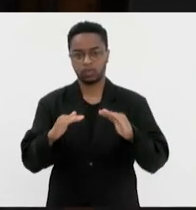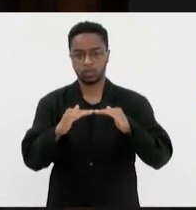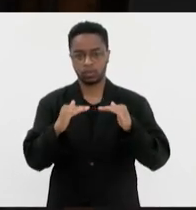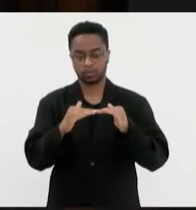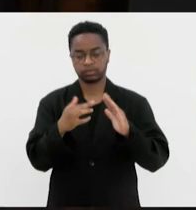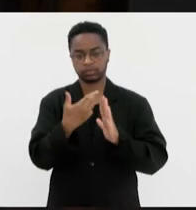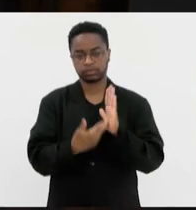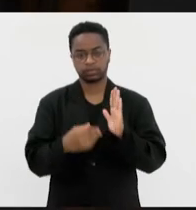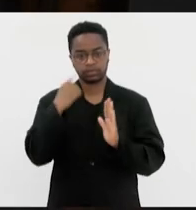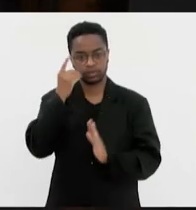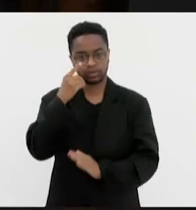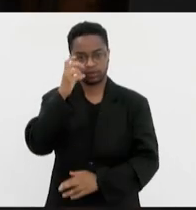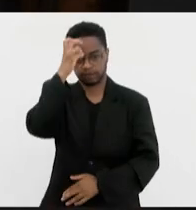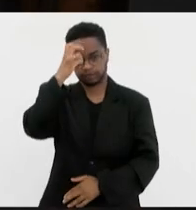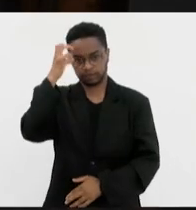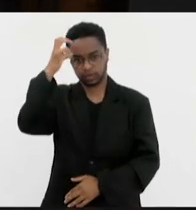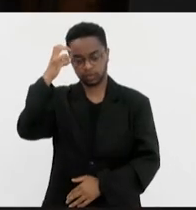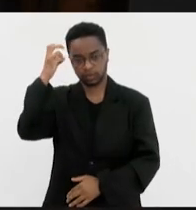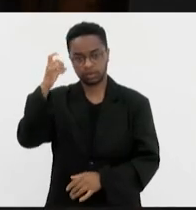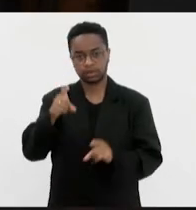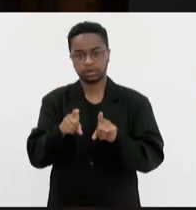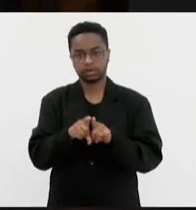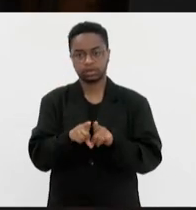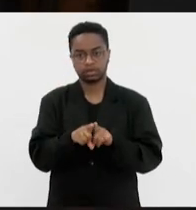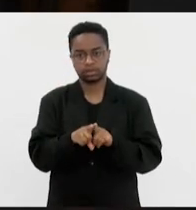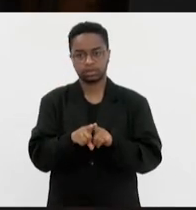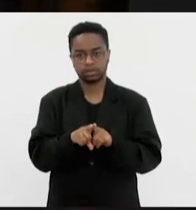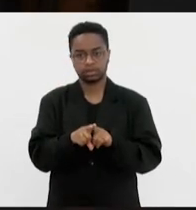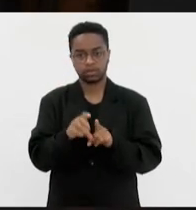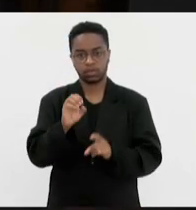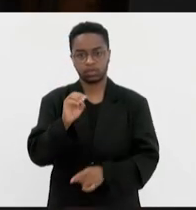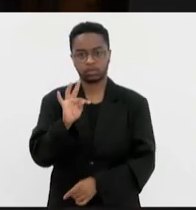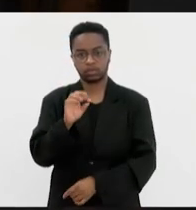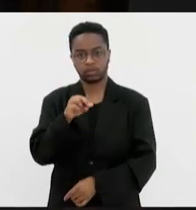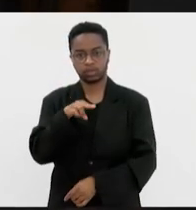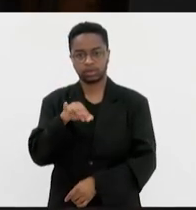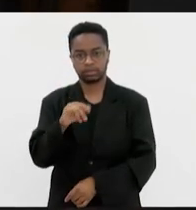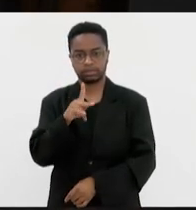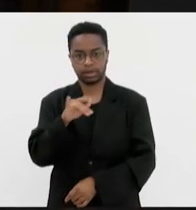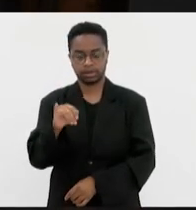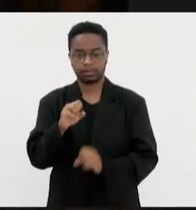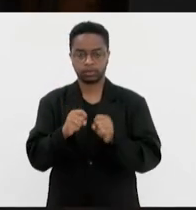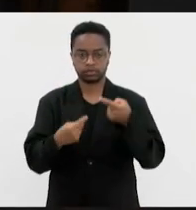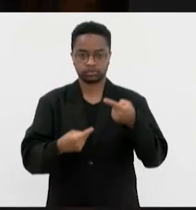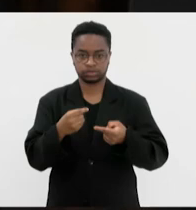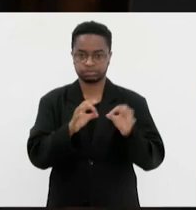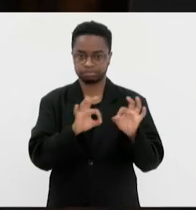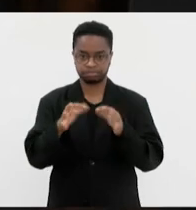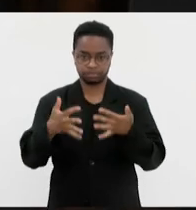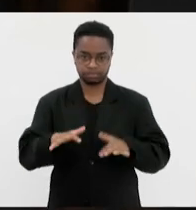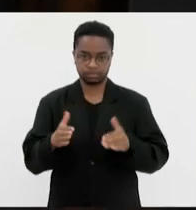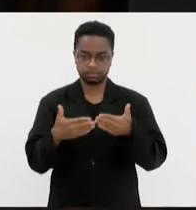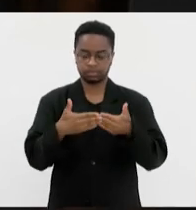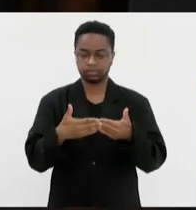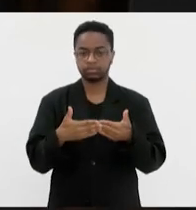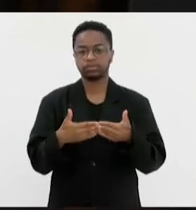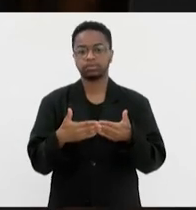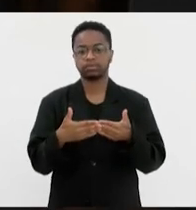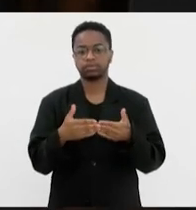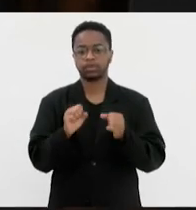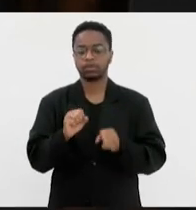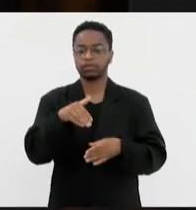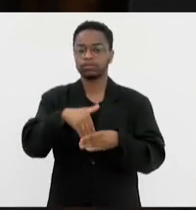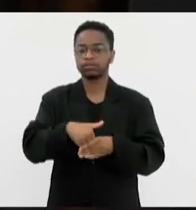Relatores, deputada Verônica Lima e Otônio de Paula Pai. Em discussão, não havendo quem queira discutir, encerrada a discussão,